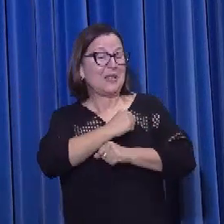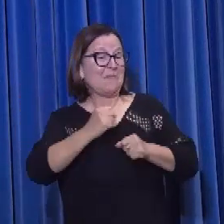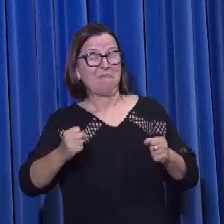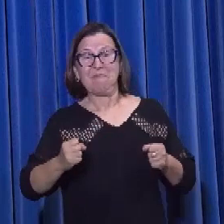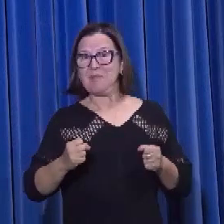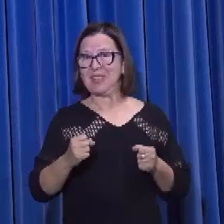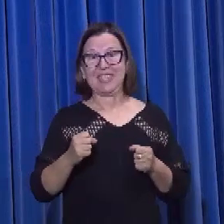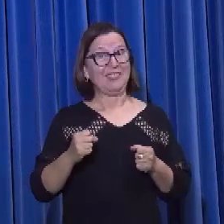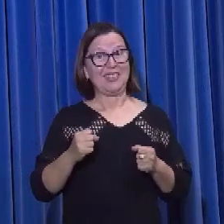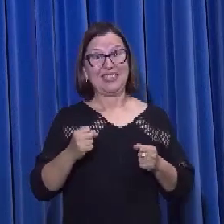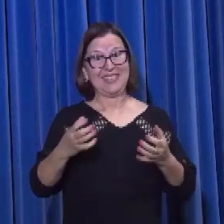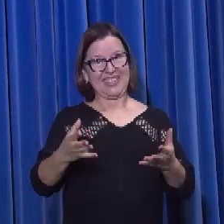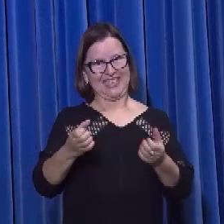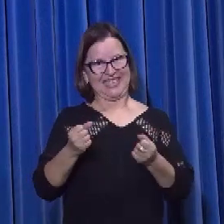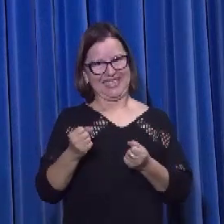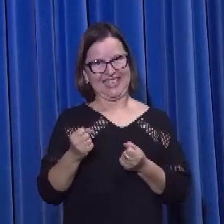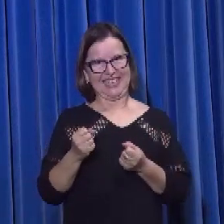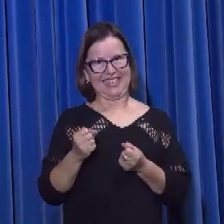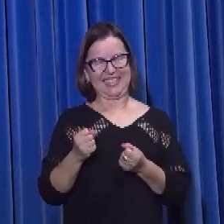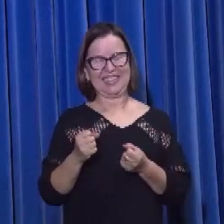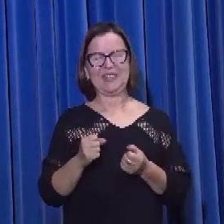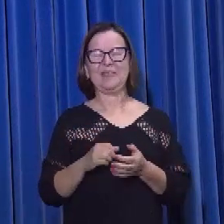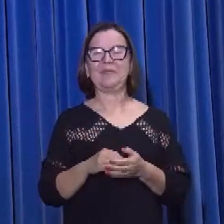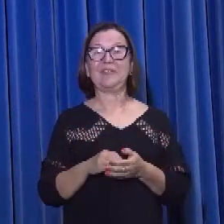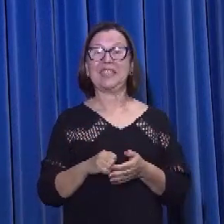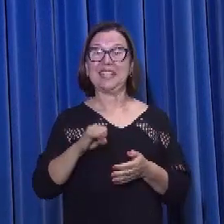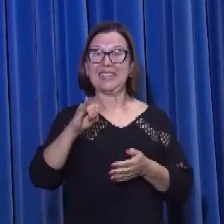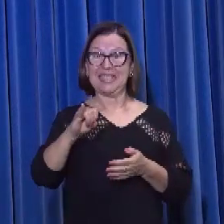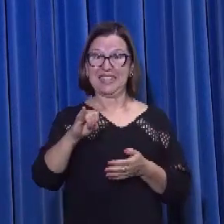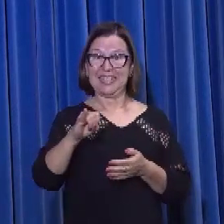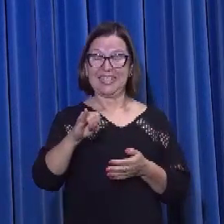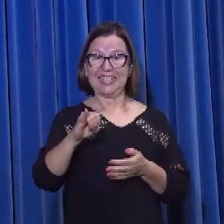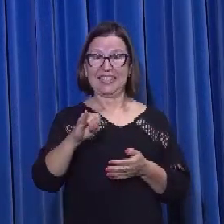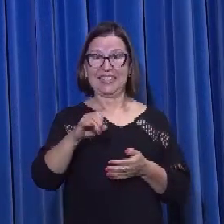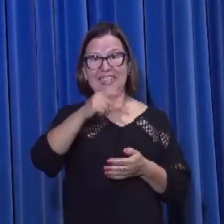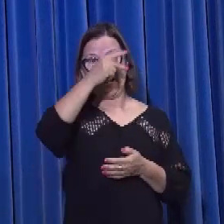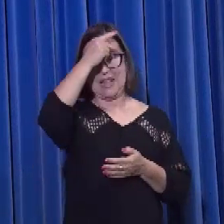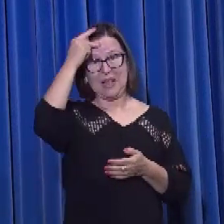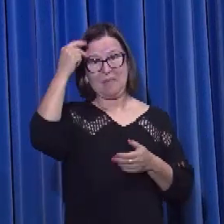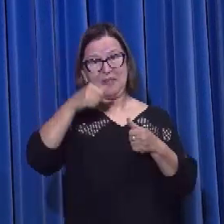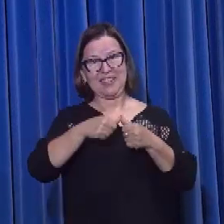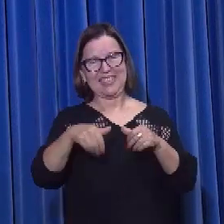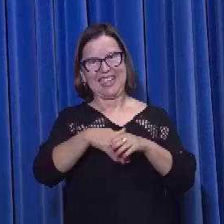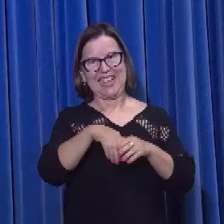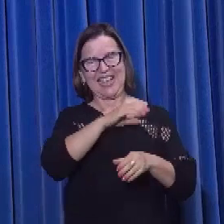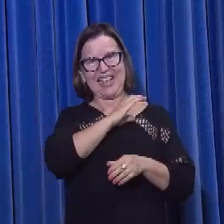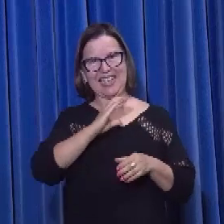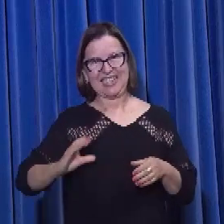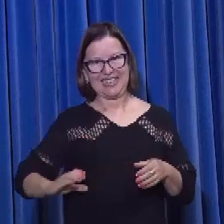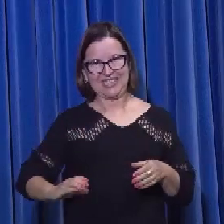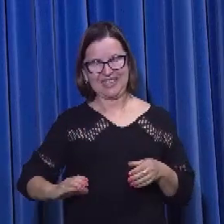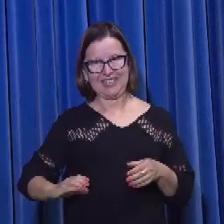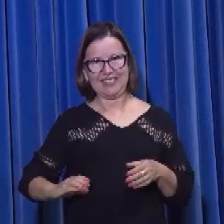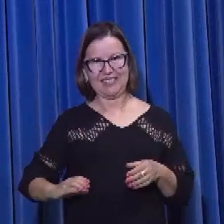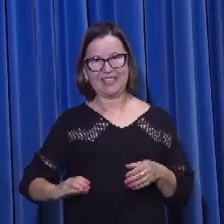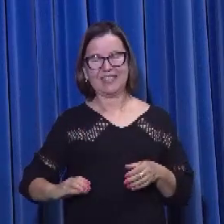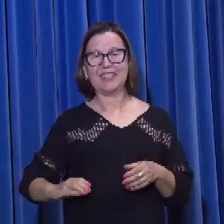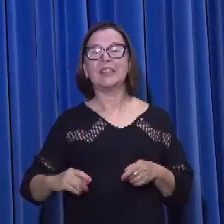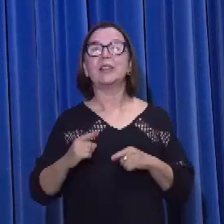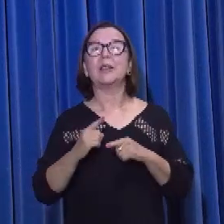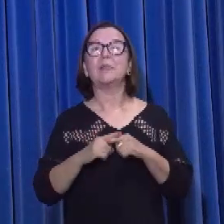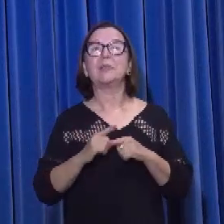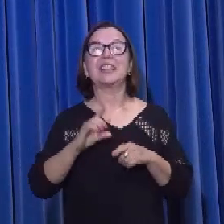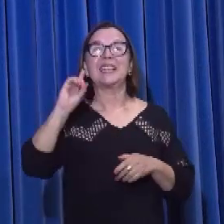salvo. Se alguém está em Cristo, isso se deve ao fato de que Deus, por meio do Espírito Santo, o